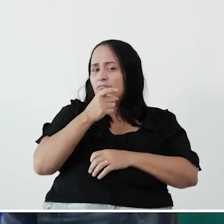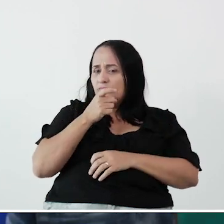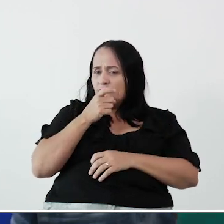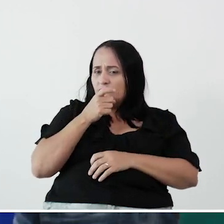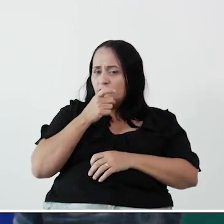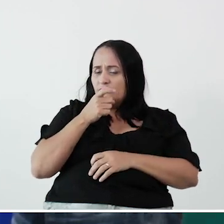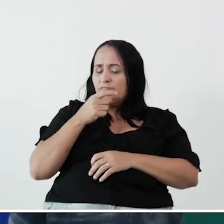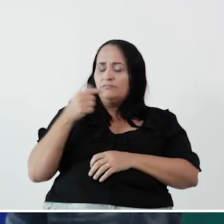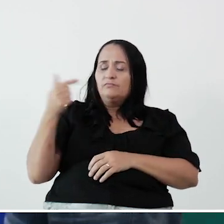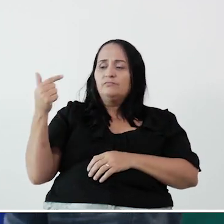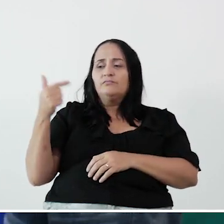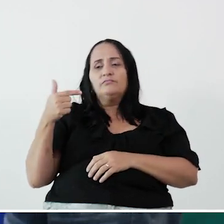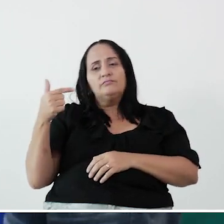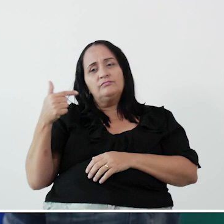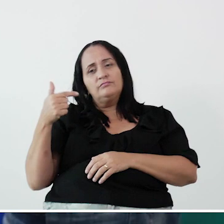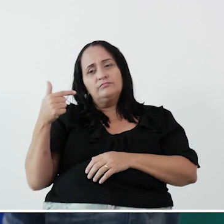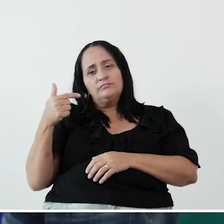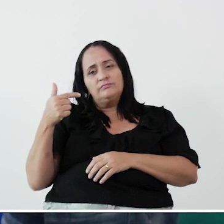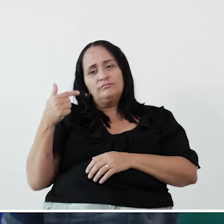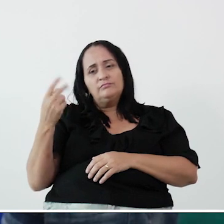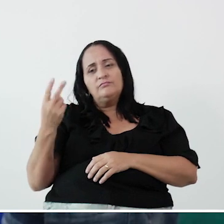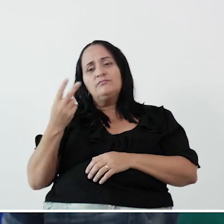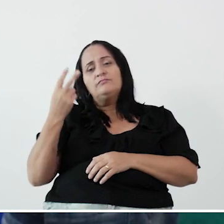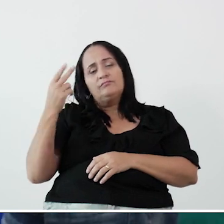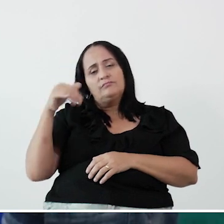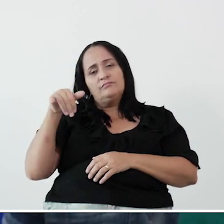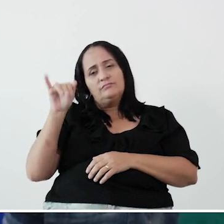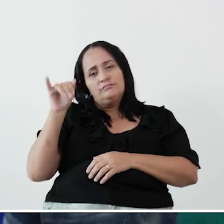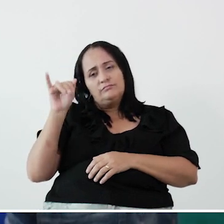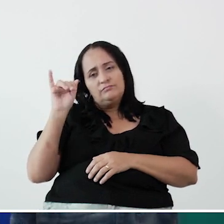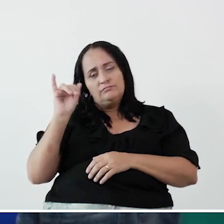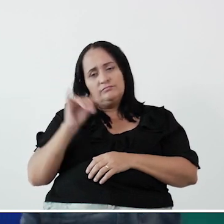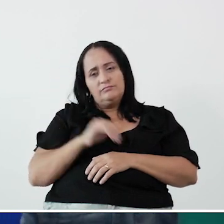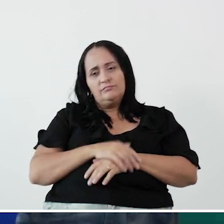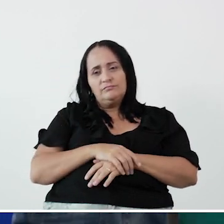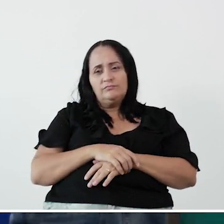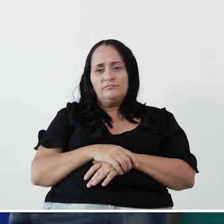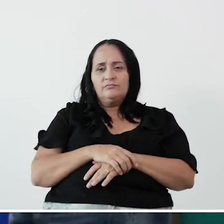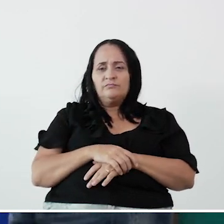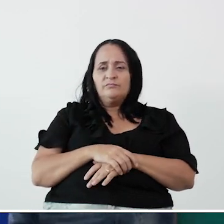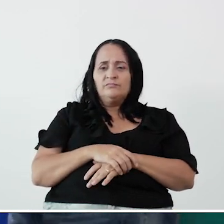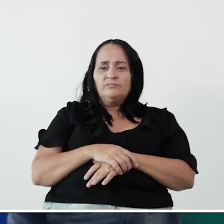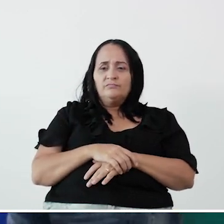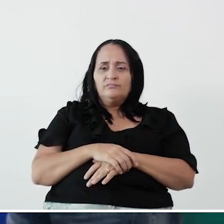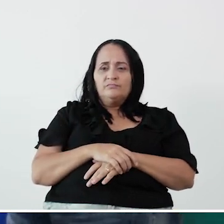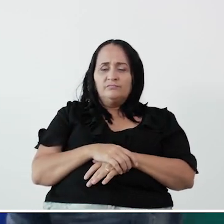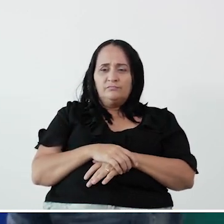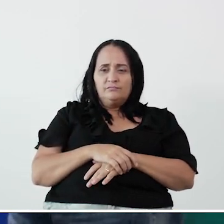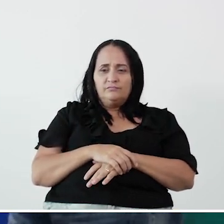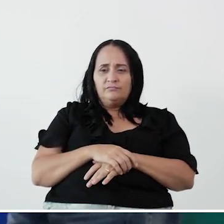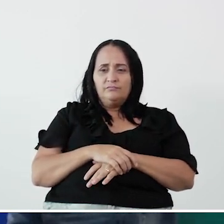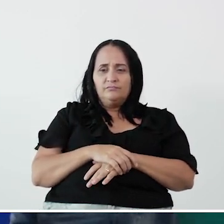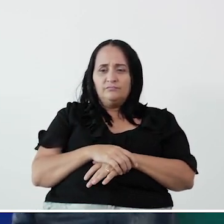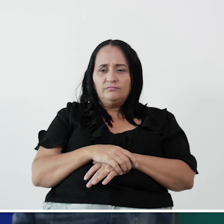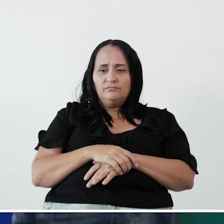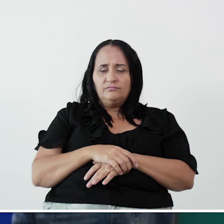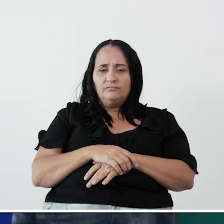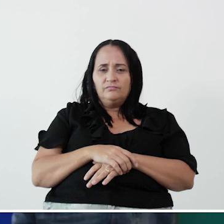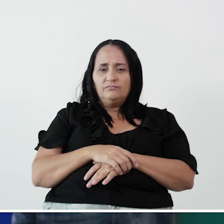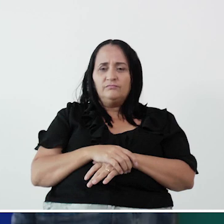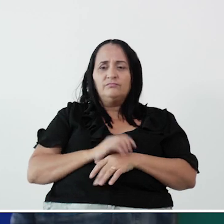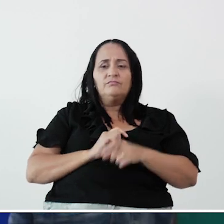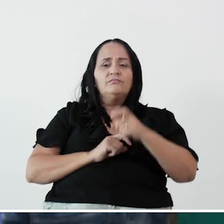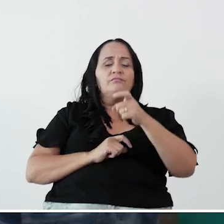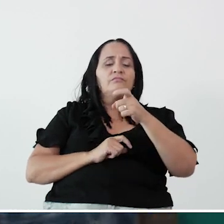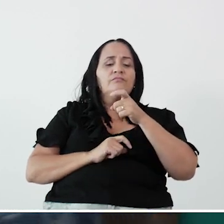x e a segunda coordenada é o valor de y. Neste ponto que chamamos de F, x